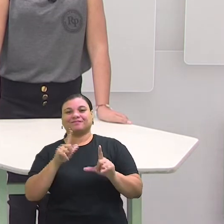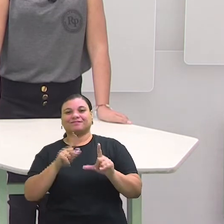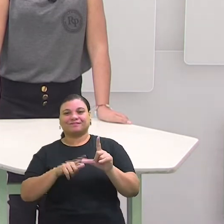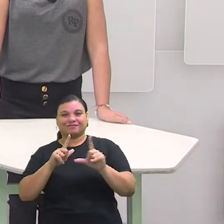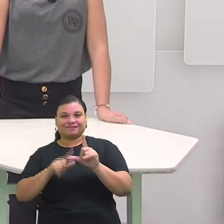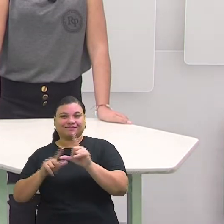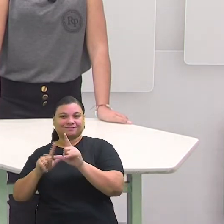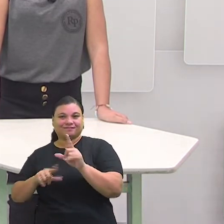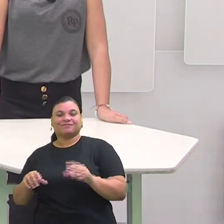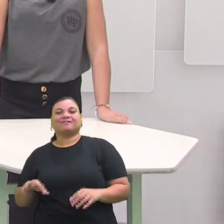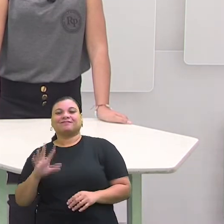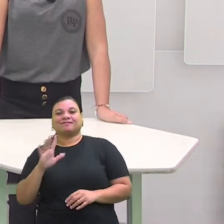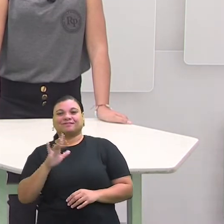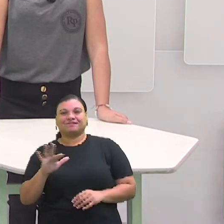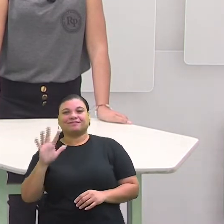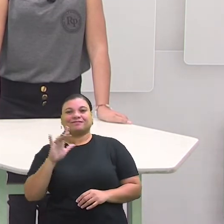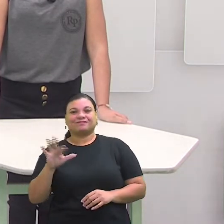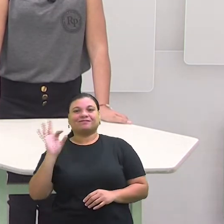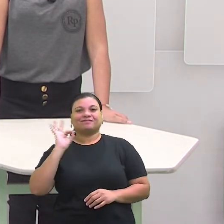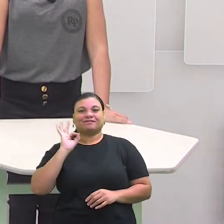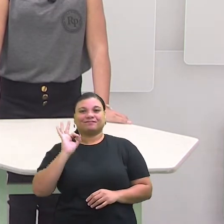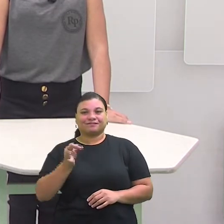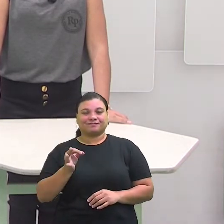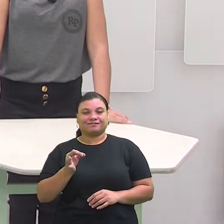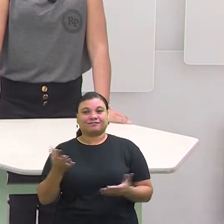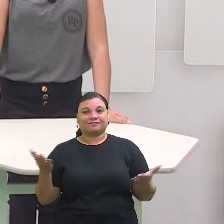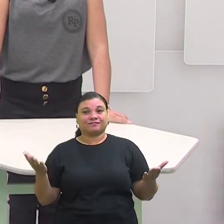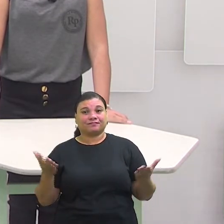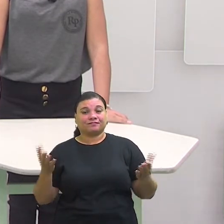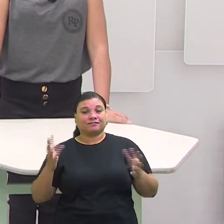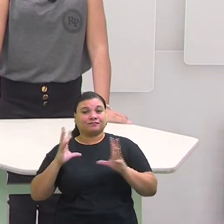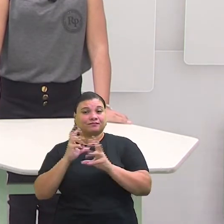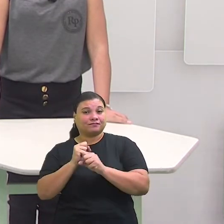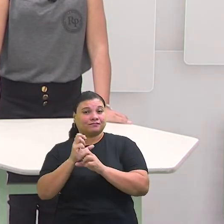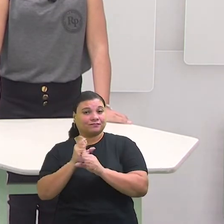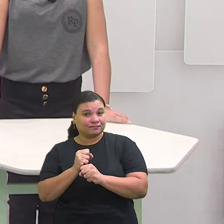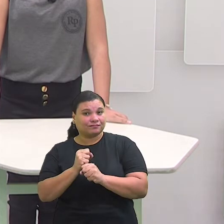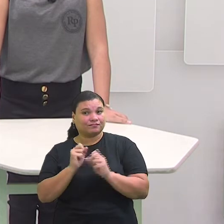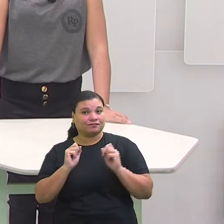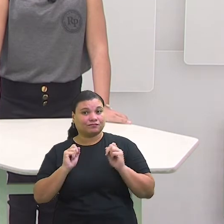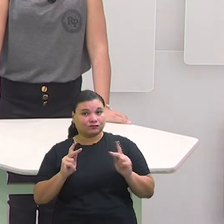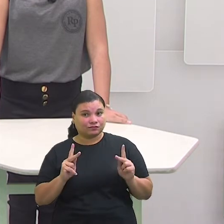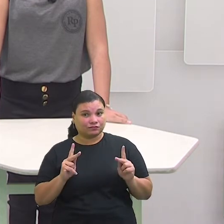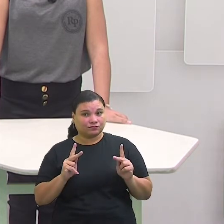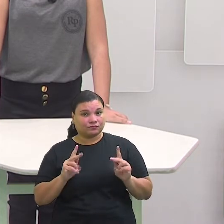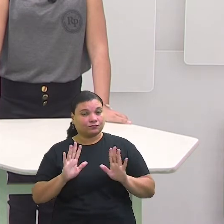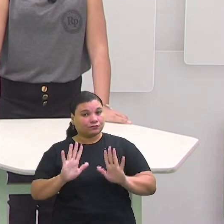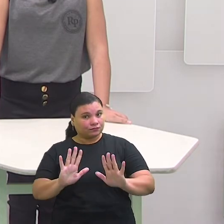Agora nós vamos apurar os resultados. Mas antes, vamos para um breve